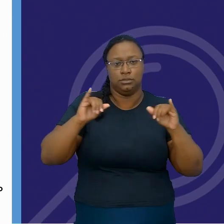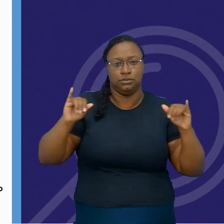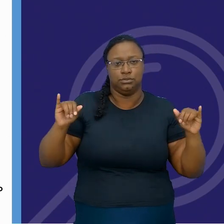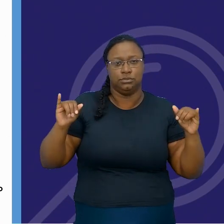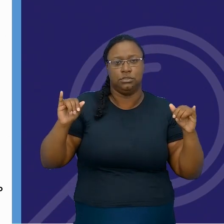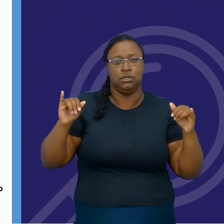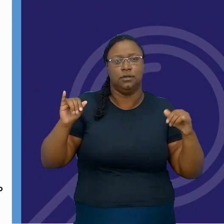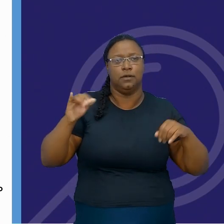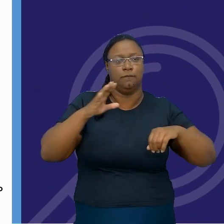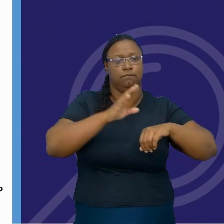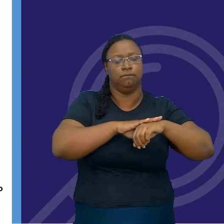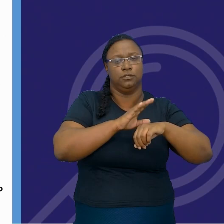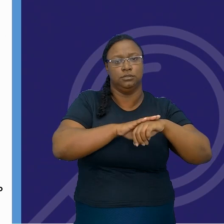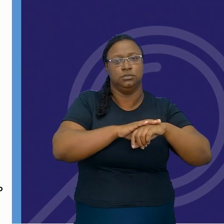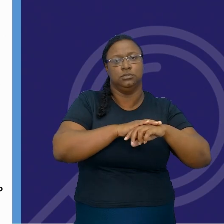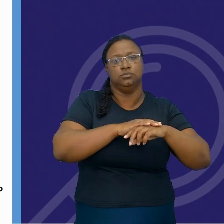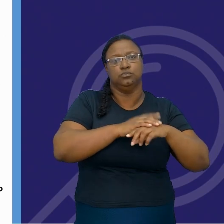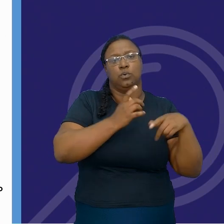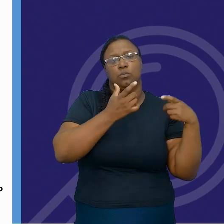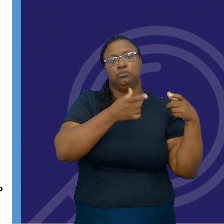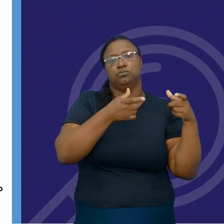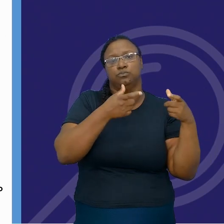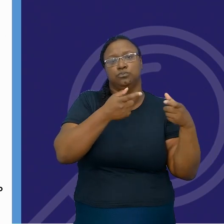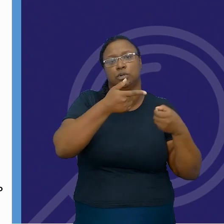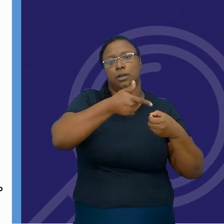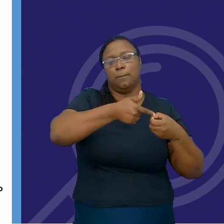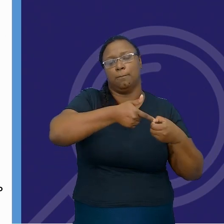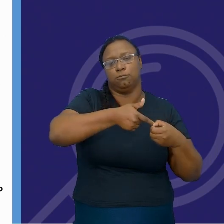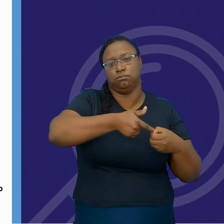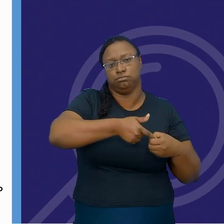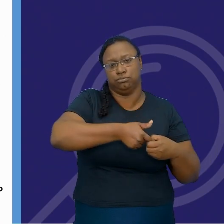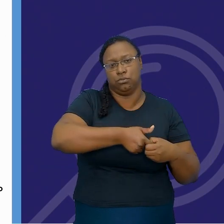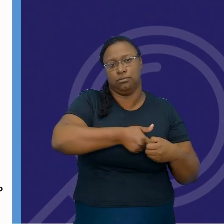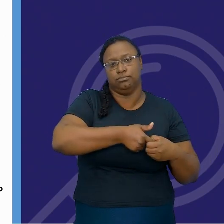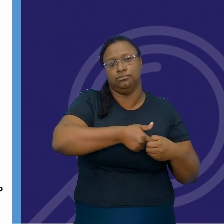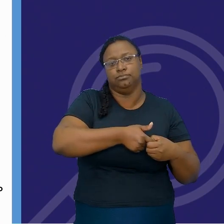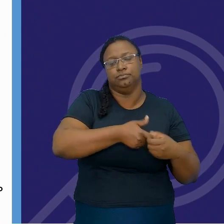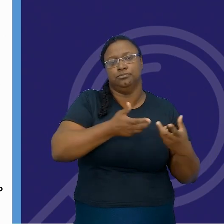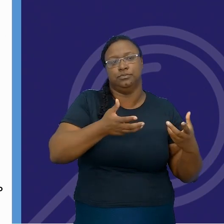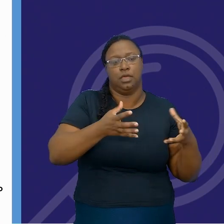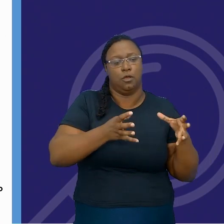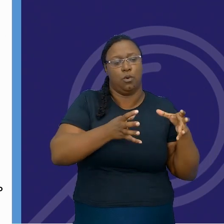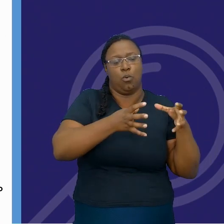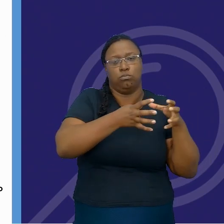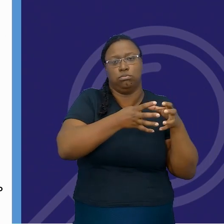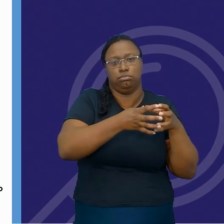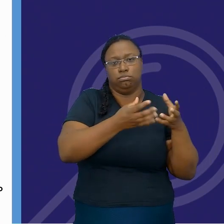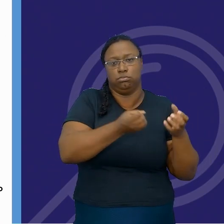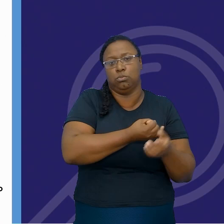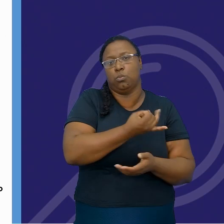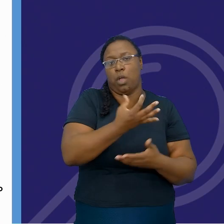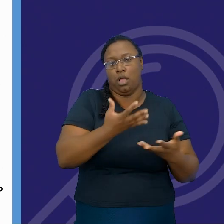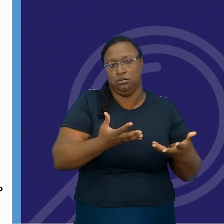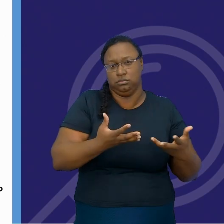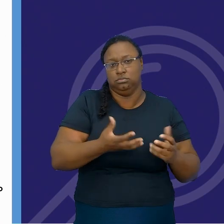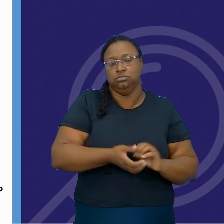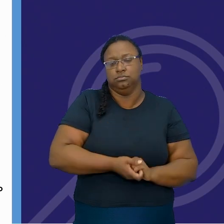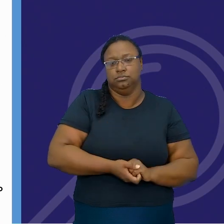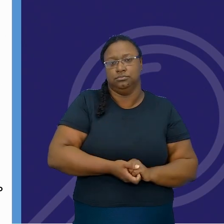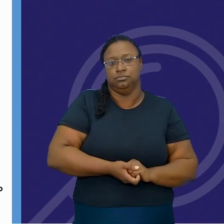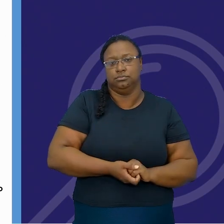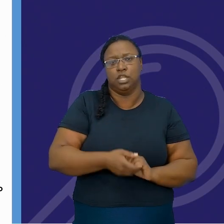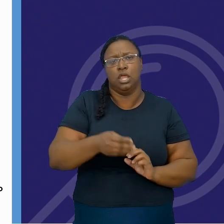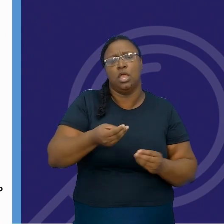da energia produzida por uma quantidade de petróleo, uma tonelada dela. E tanto se fala,